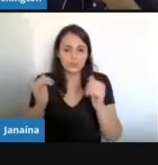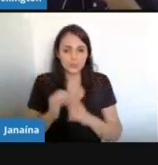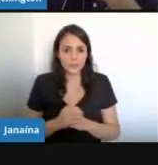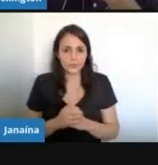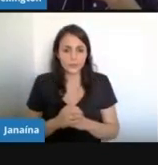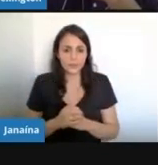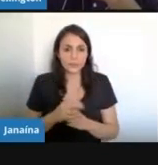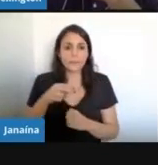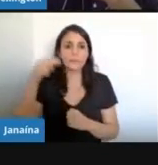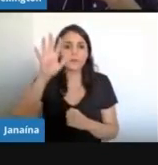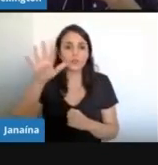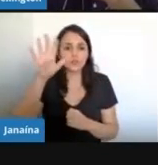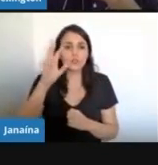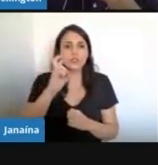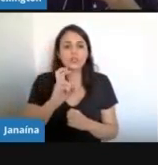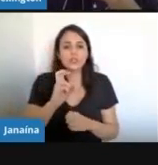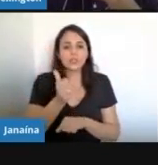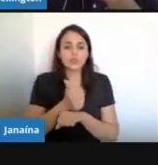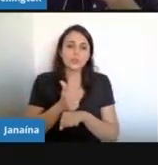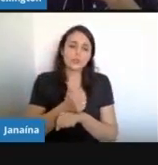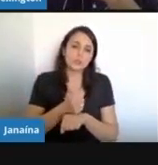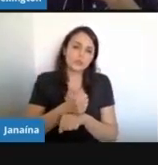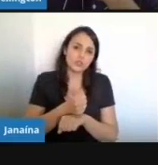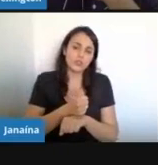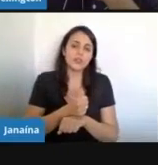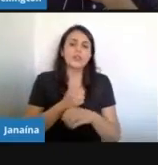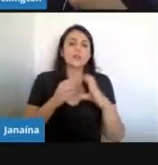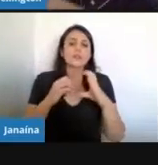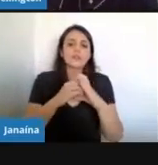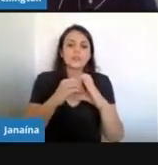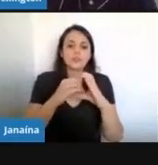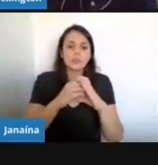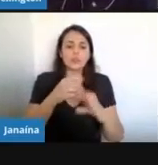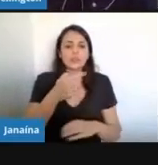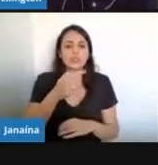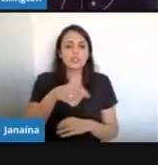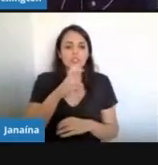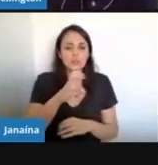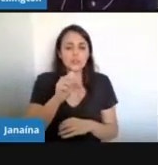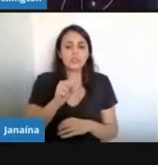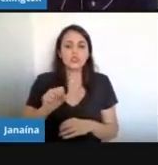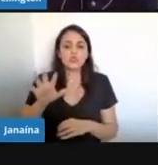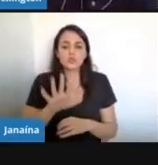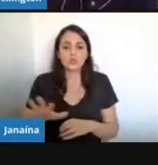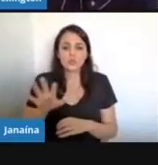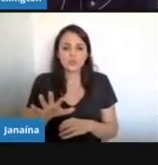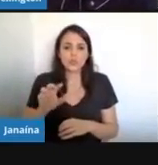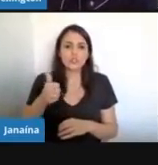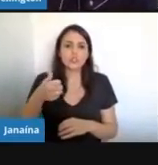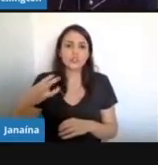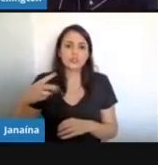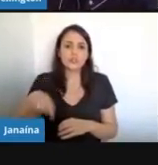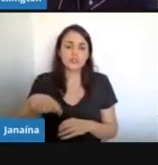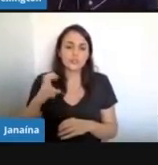região Nordeste, uma média de 5 profissionais, na Centro-Oeste, 7,5, na Sudeste, 13,5,